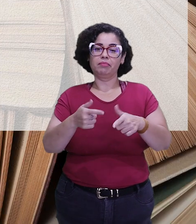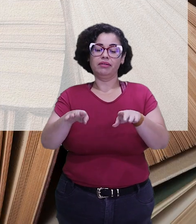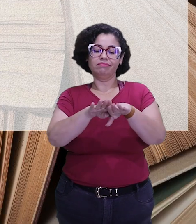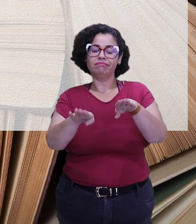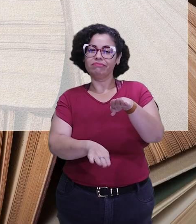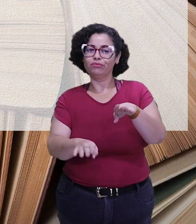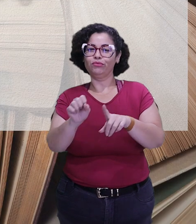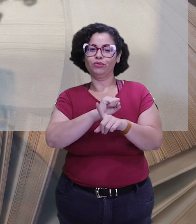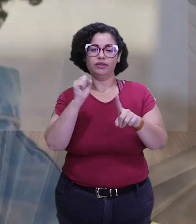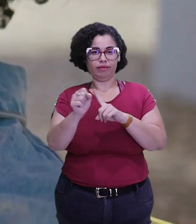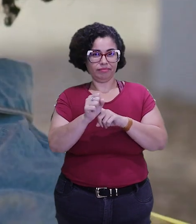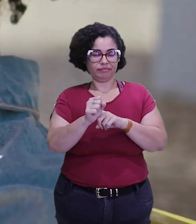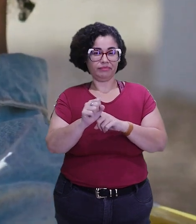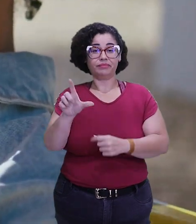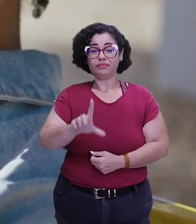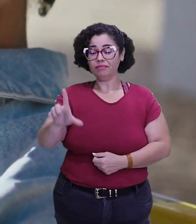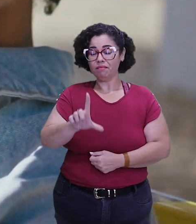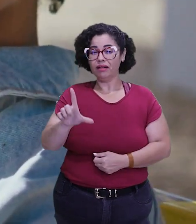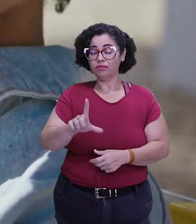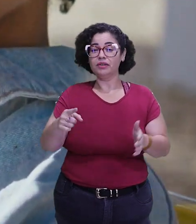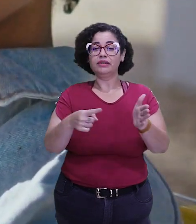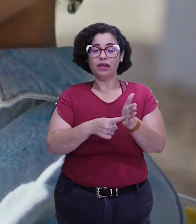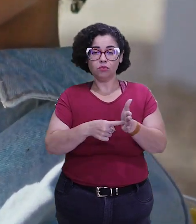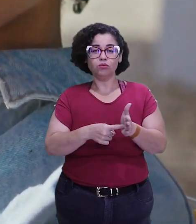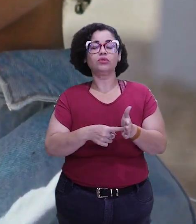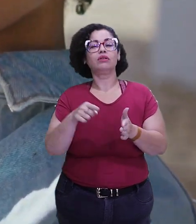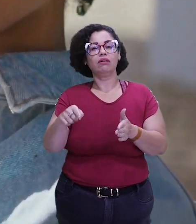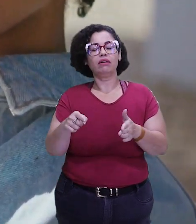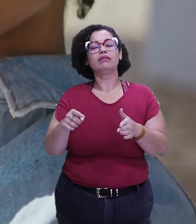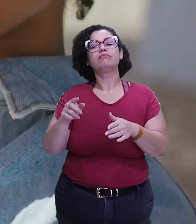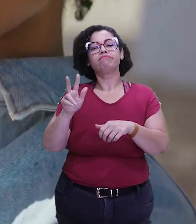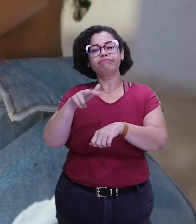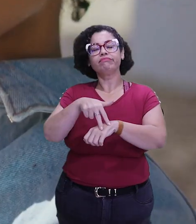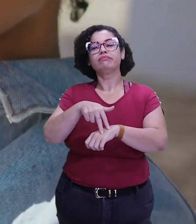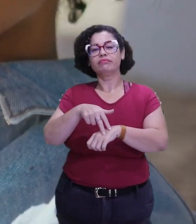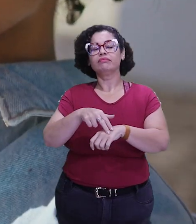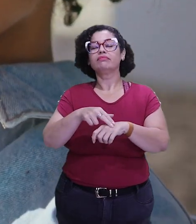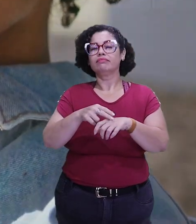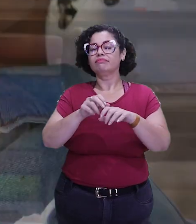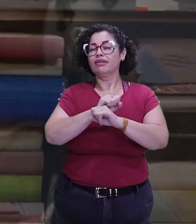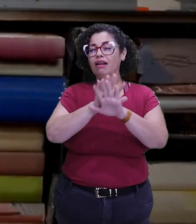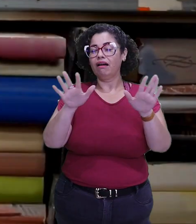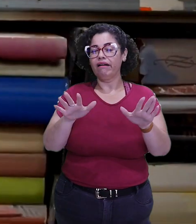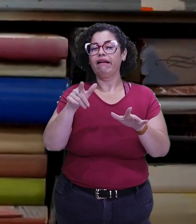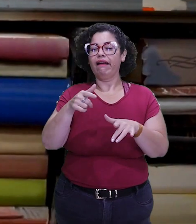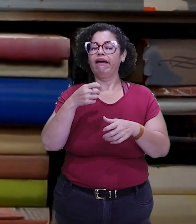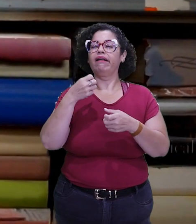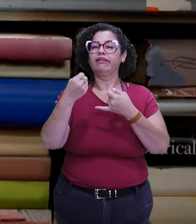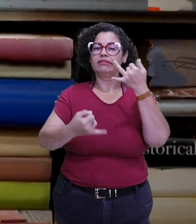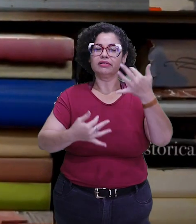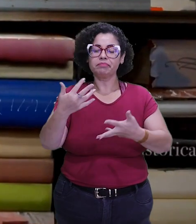desigualdade social. A literatura de denúncia assume uma posição clara. Ela escolhe dar voz